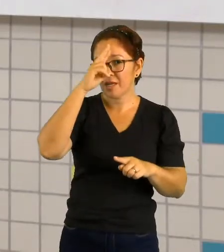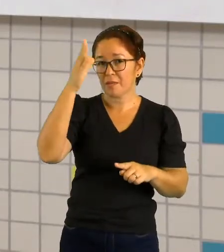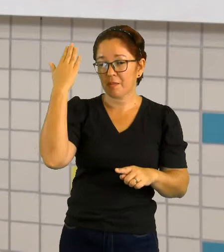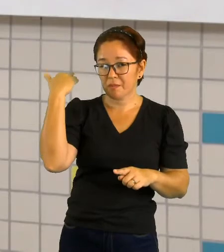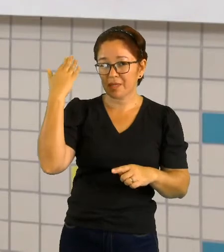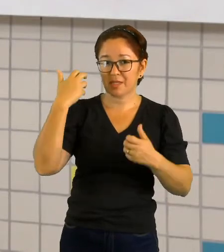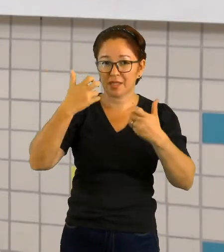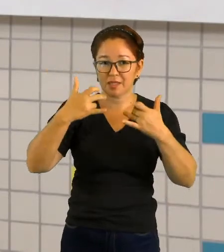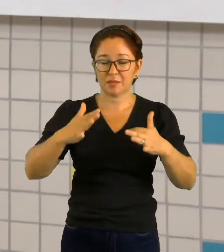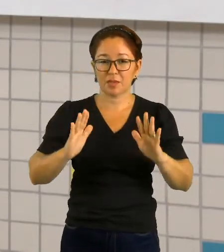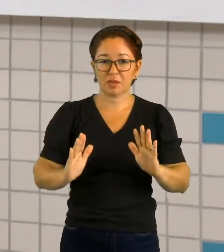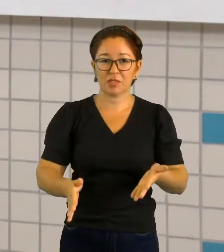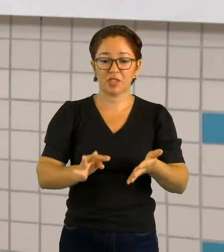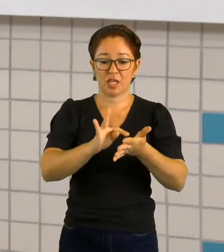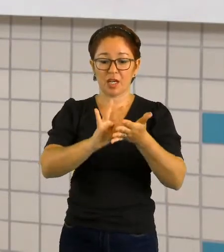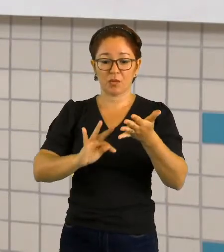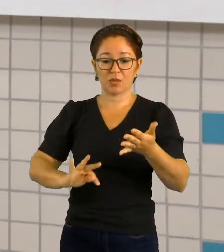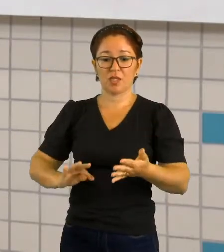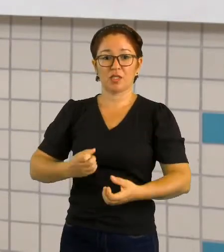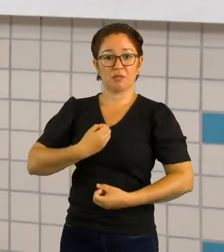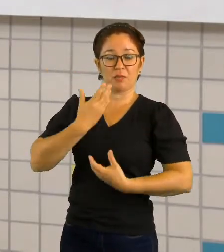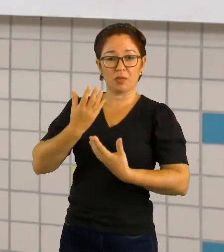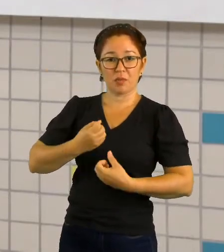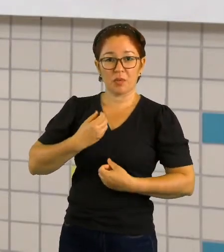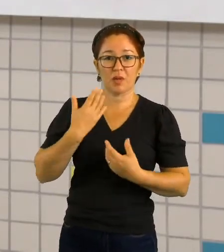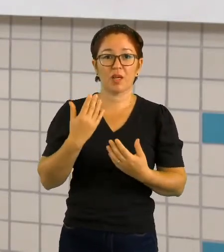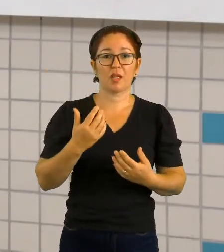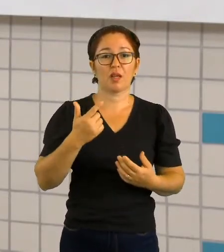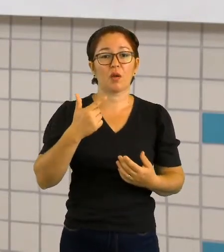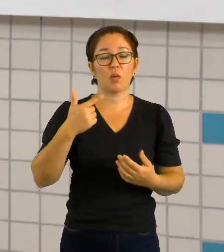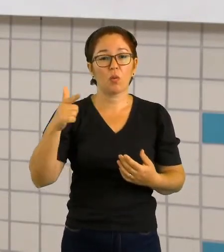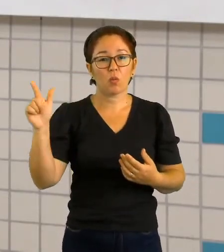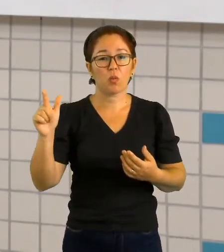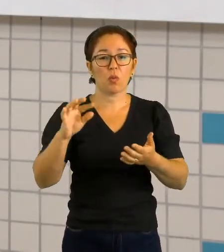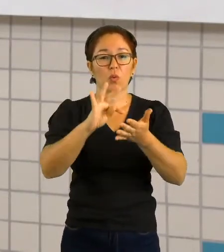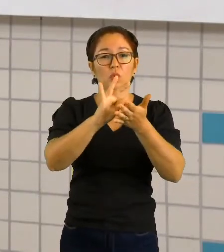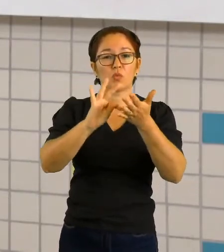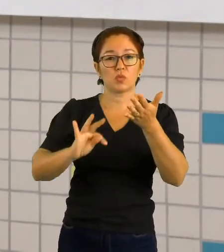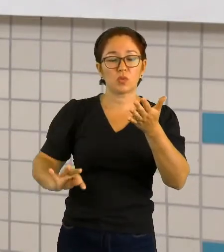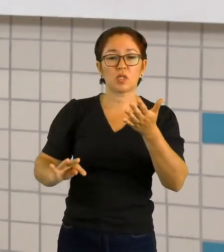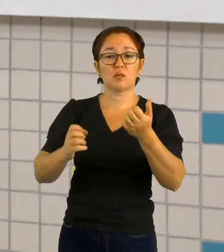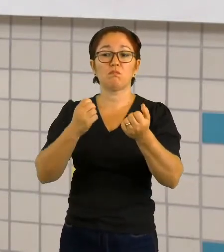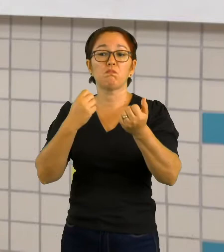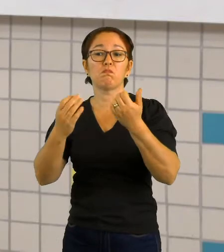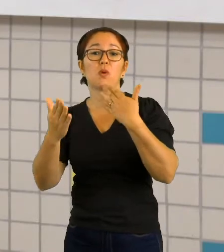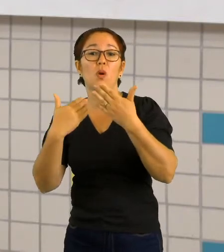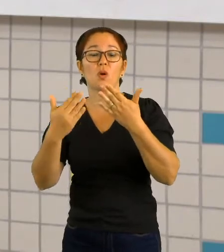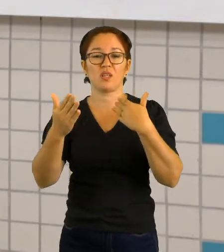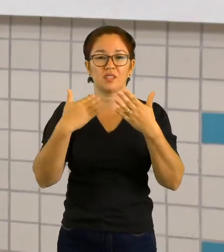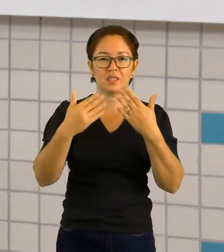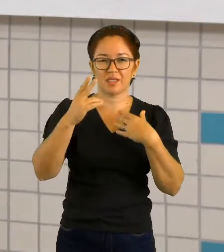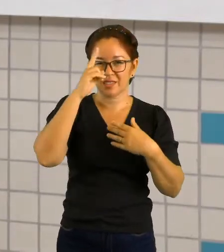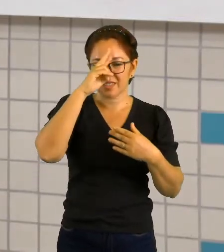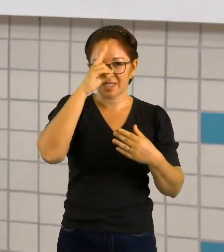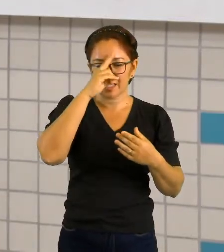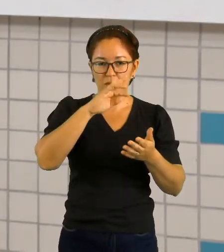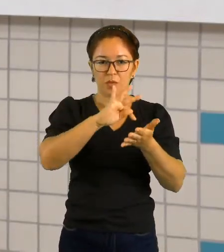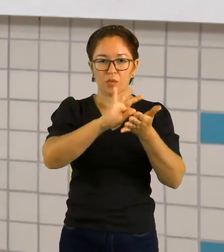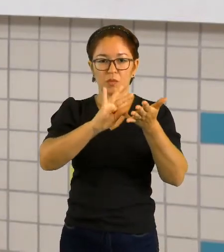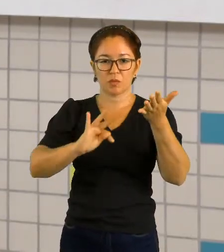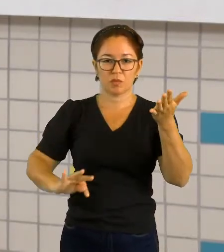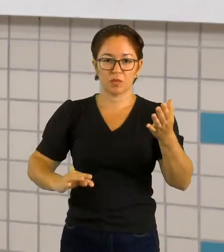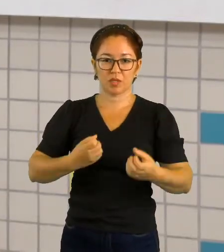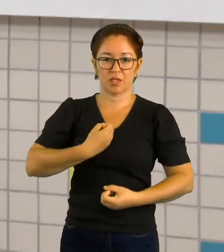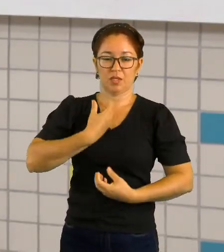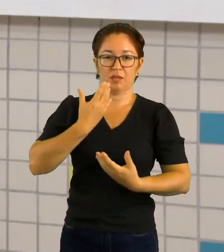e o que é um texto escrito em prosa. O texto escrito em forma de poema, nós vimos que ele tem versos